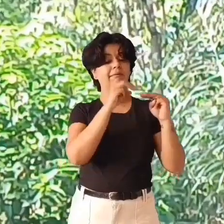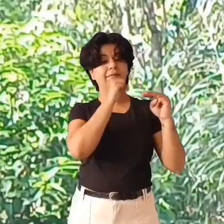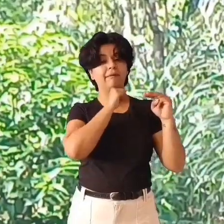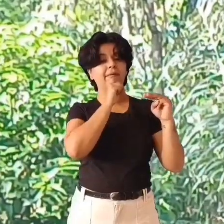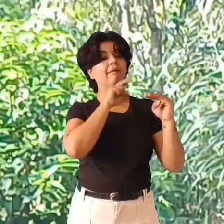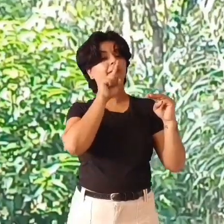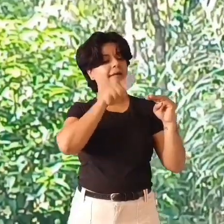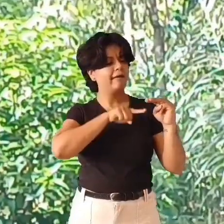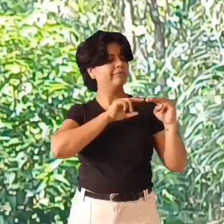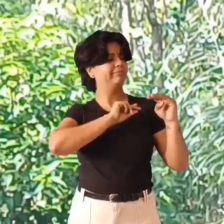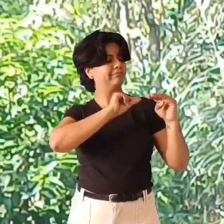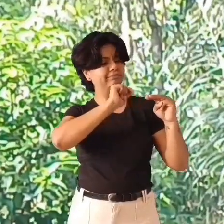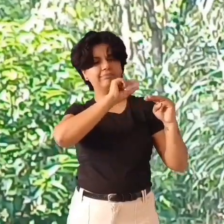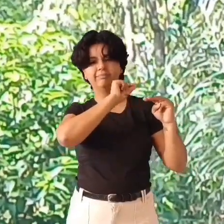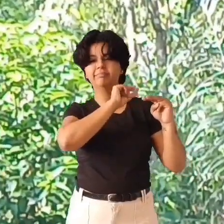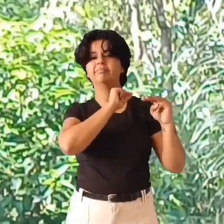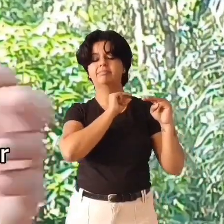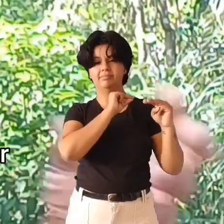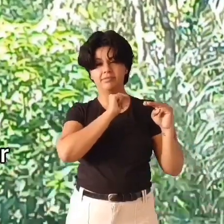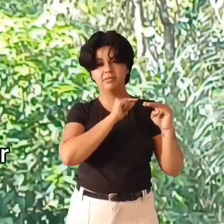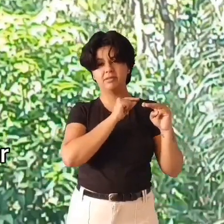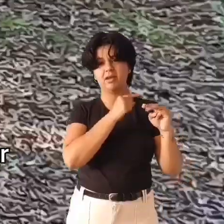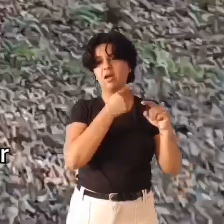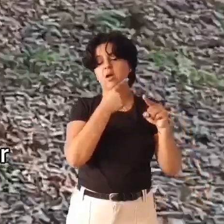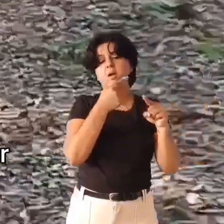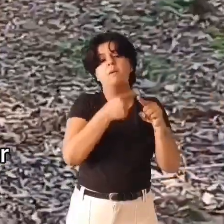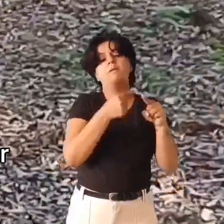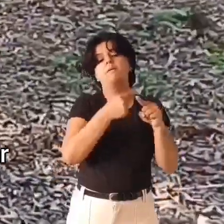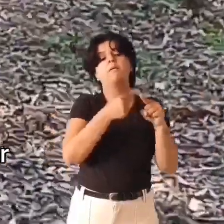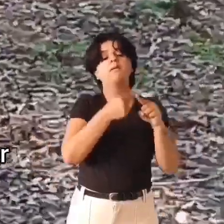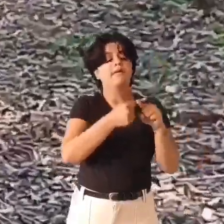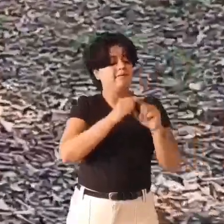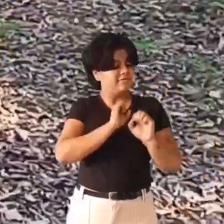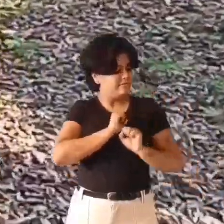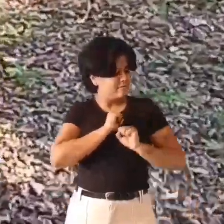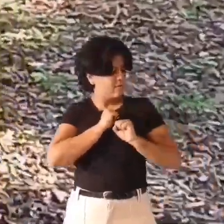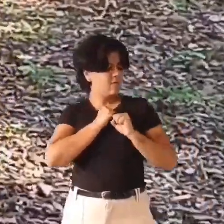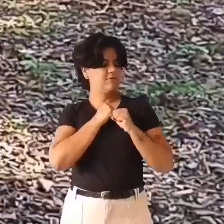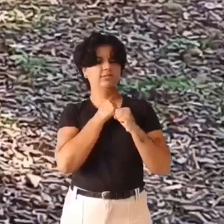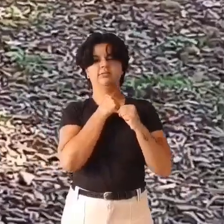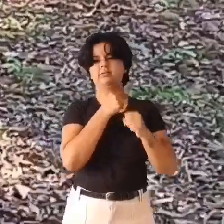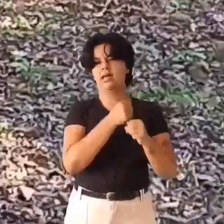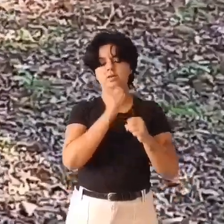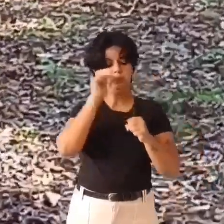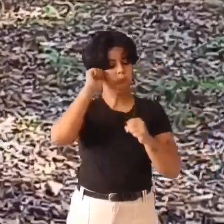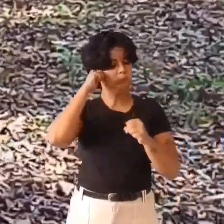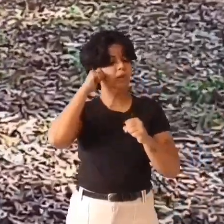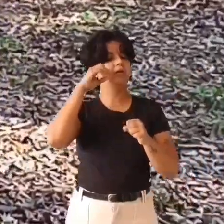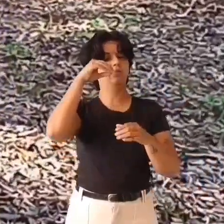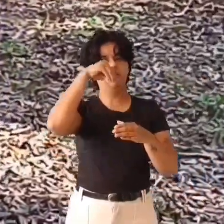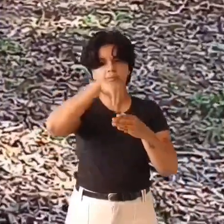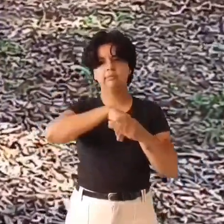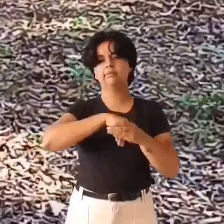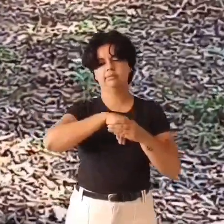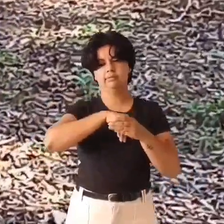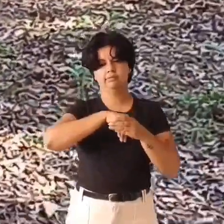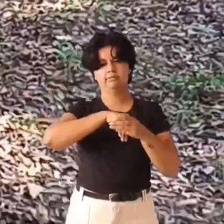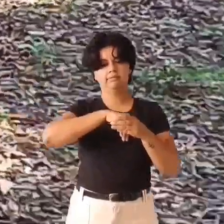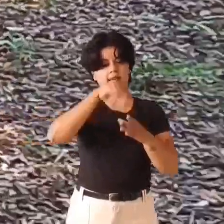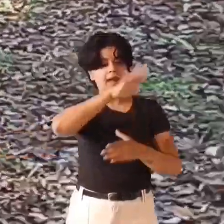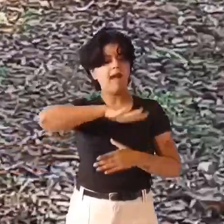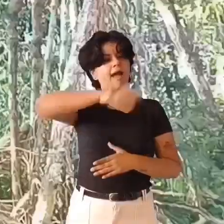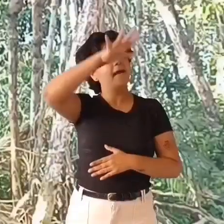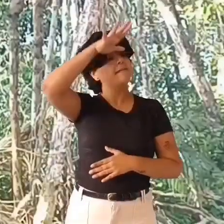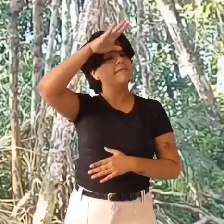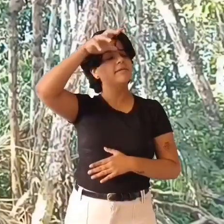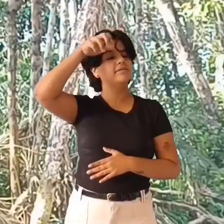Velho é uma comunidade quilombola, devido justamente a essa questão da sobrevivência do negro dentro dessa área